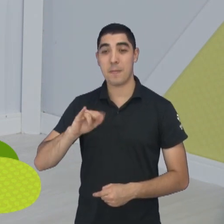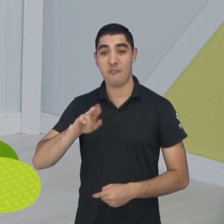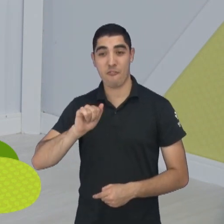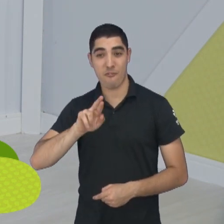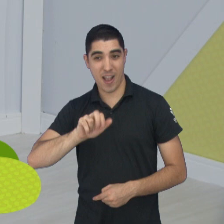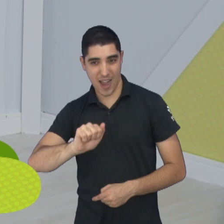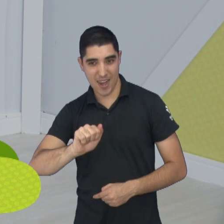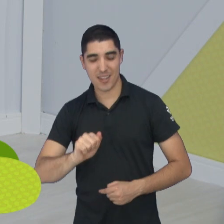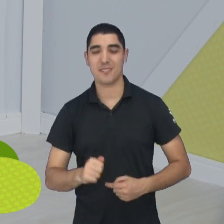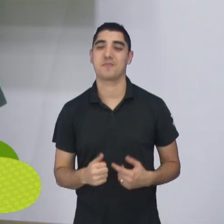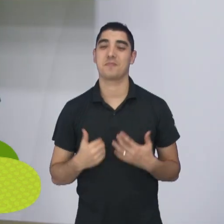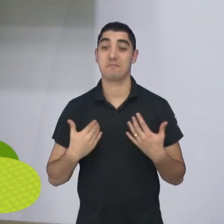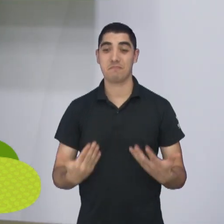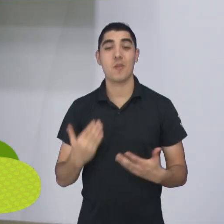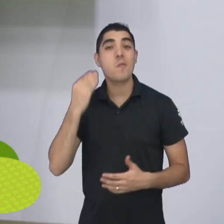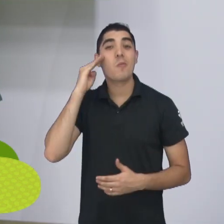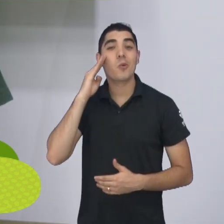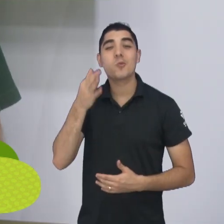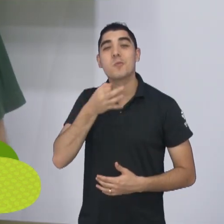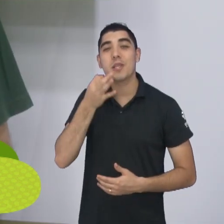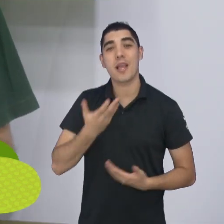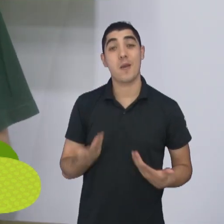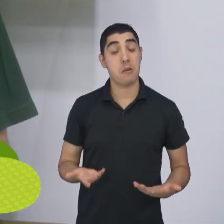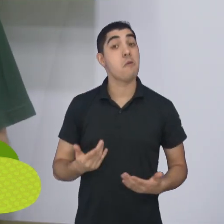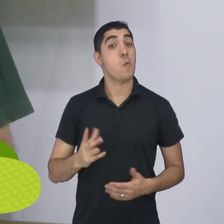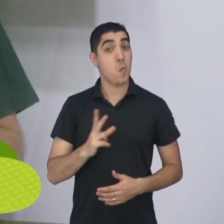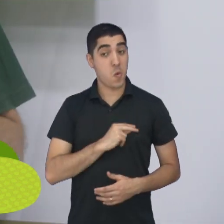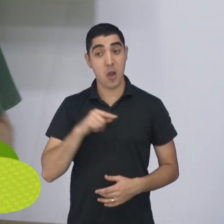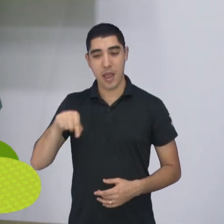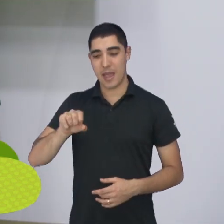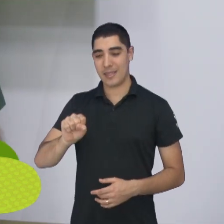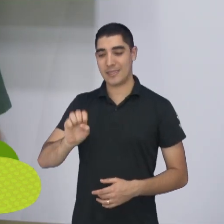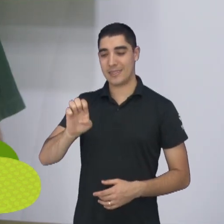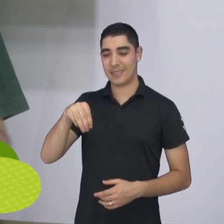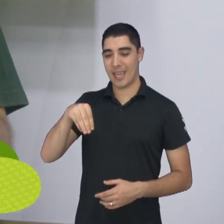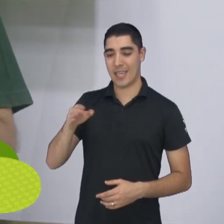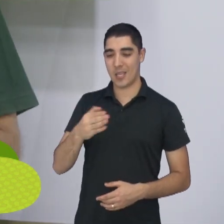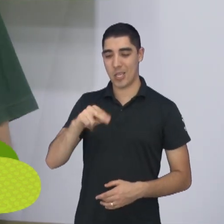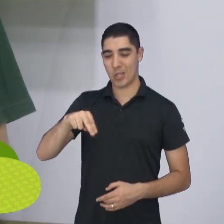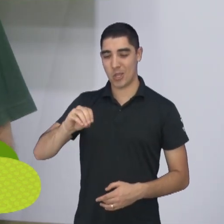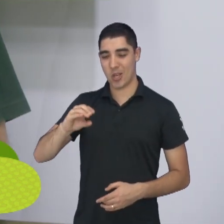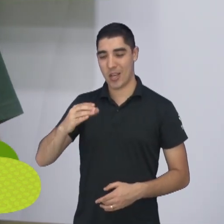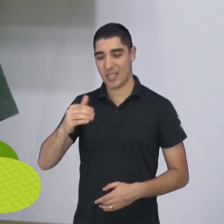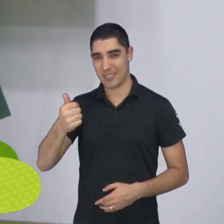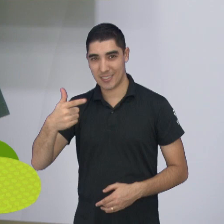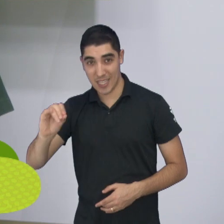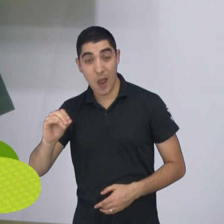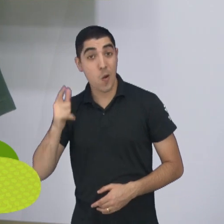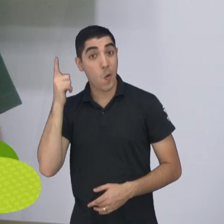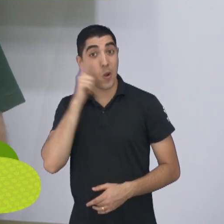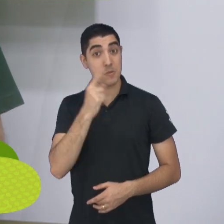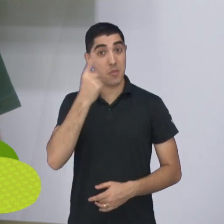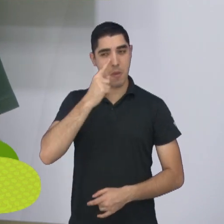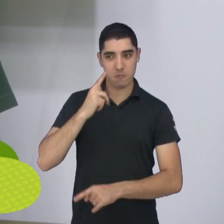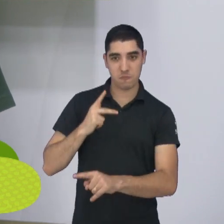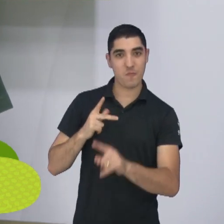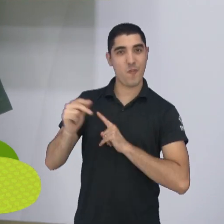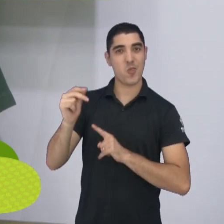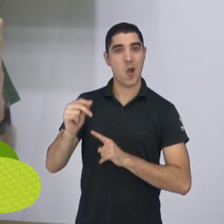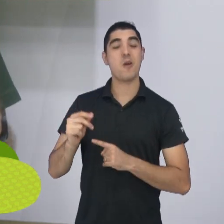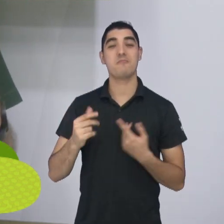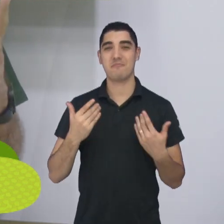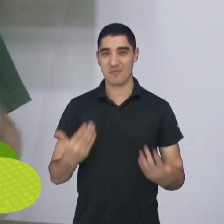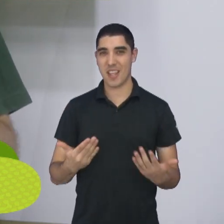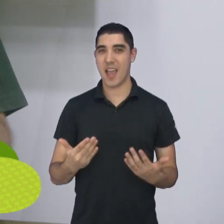Brunão? Pois é, muitos gols. O time do Sem Noção, pelo jeito, não é tão sem noção assim, conseguiu a vitória aí na primeira partida. Então, é